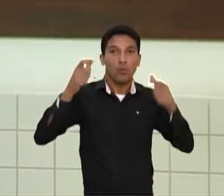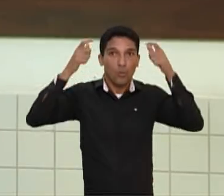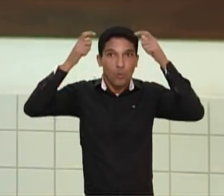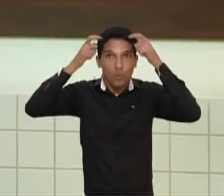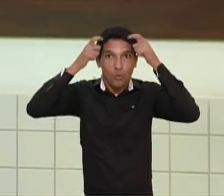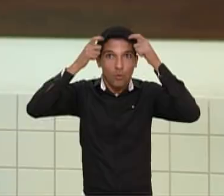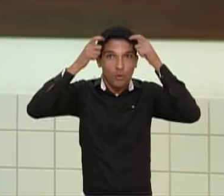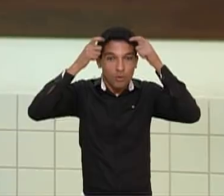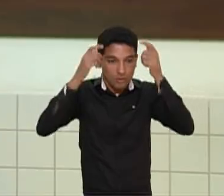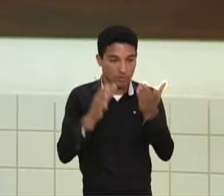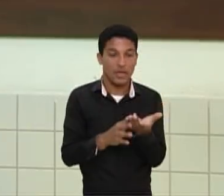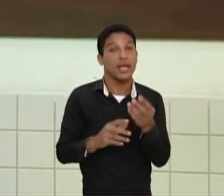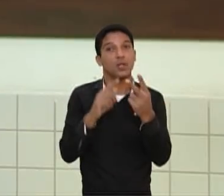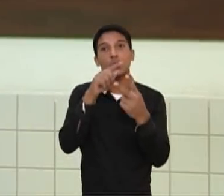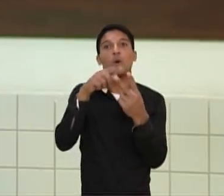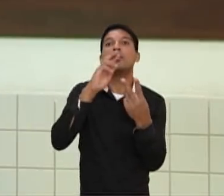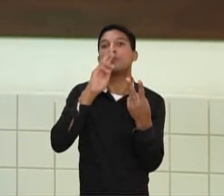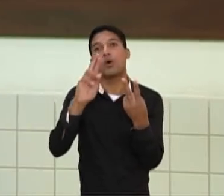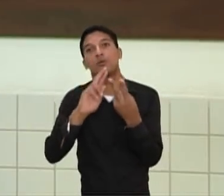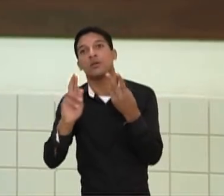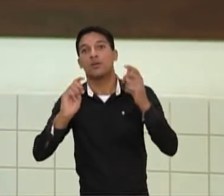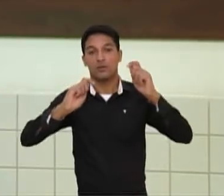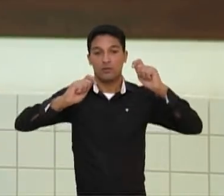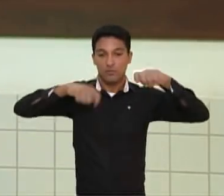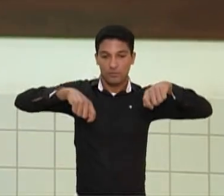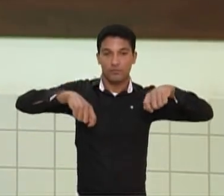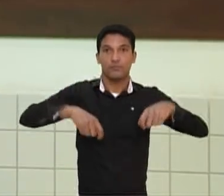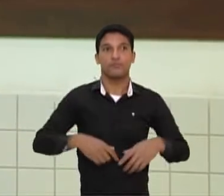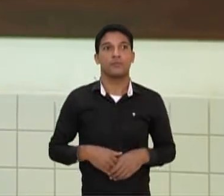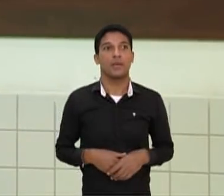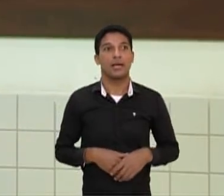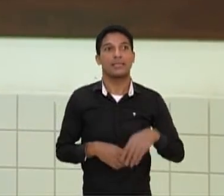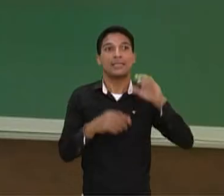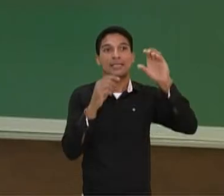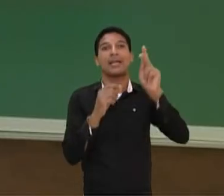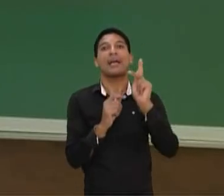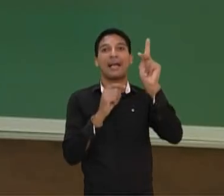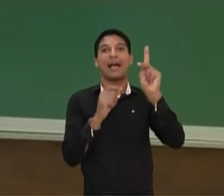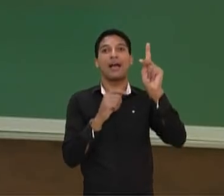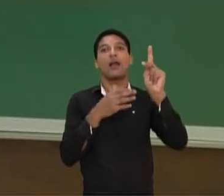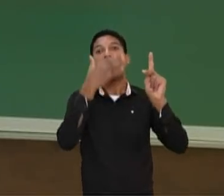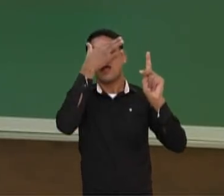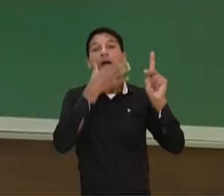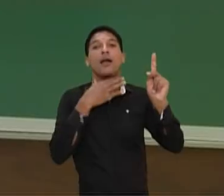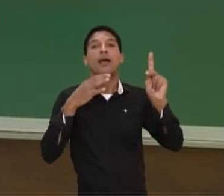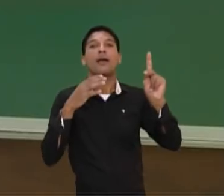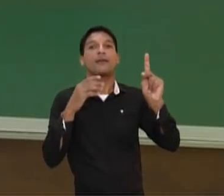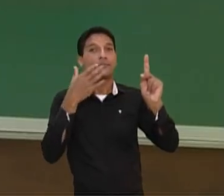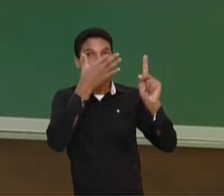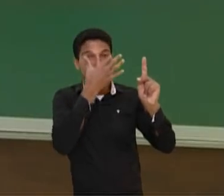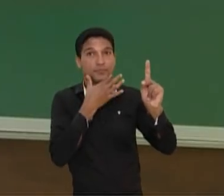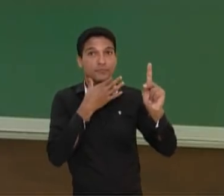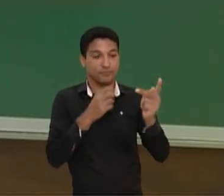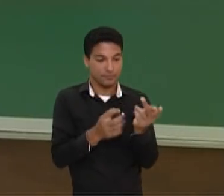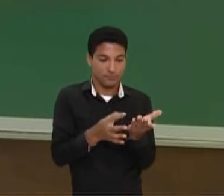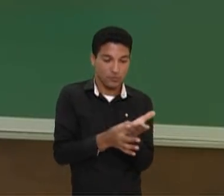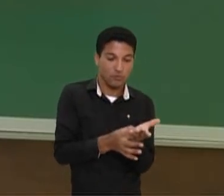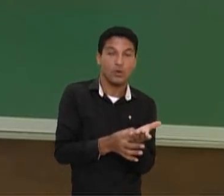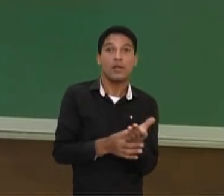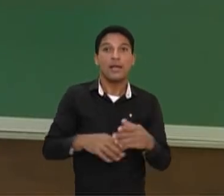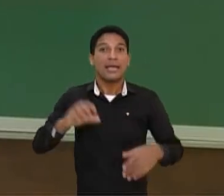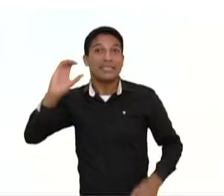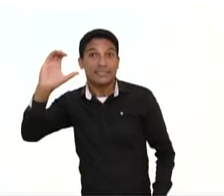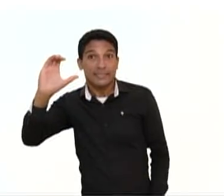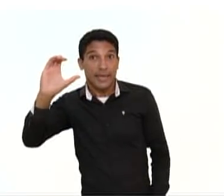resultados possíveis, cara e coroa. Aqui eu representei cara pela letra K e coroa pela letra C, certo? Muito